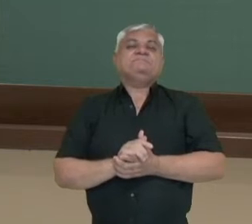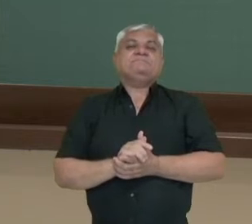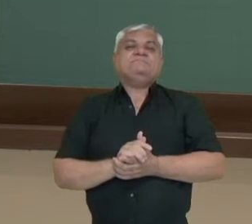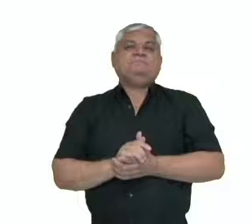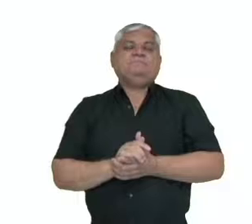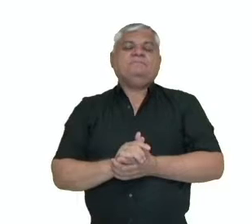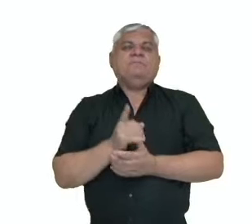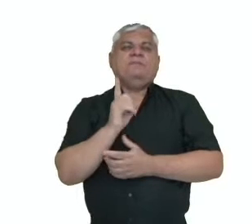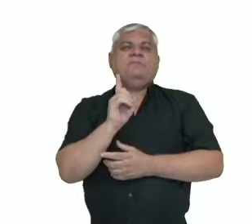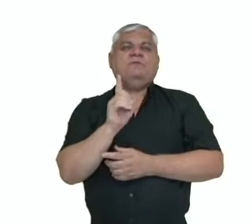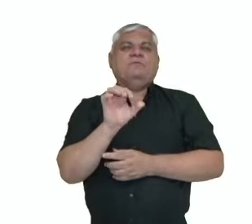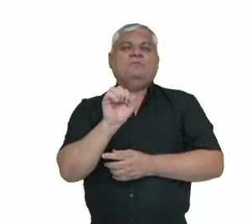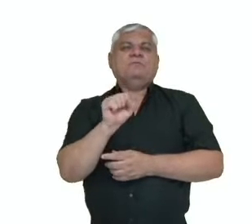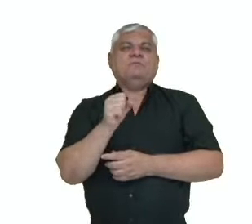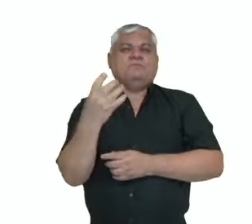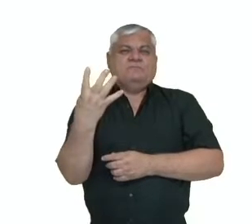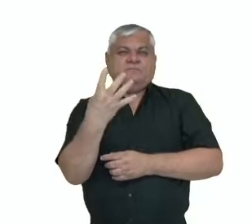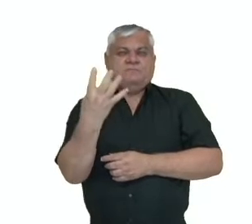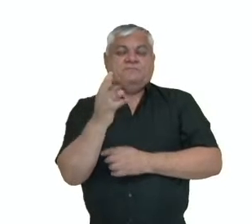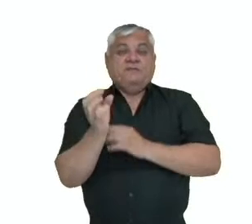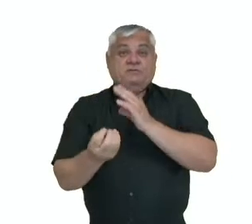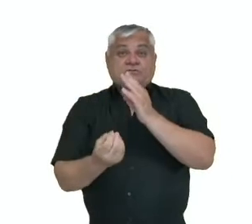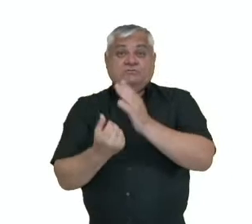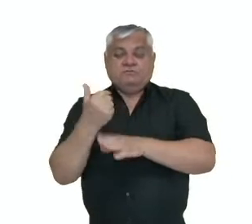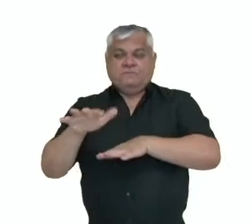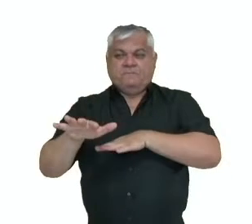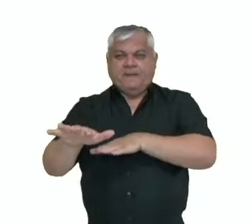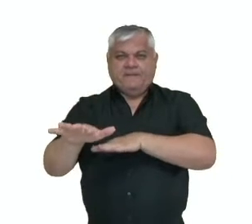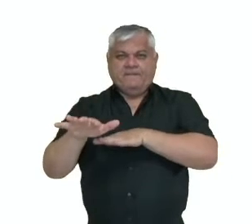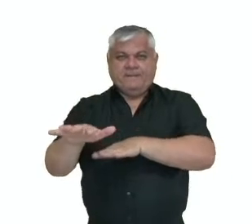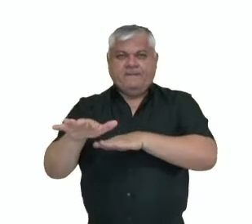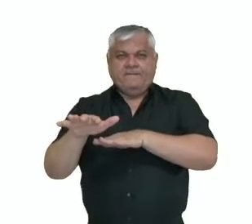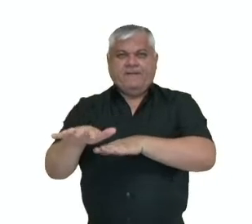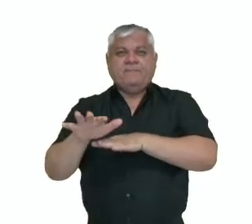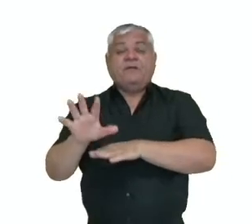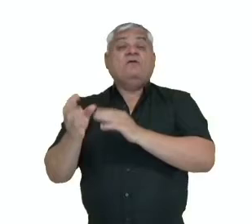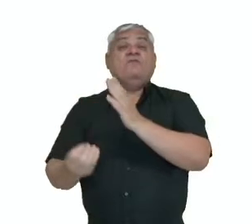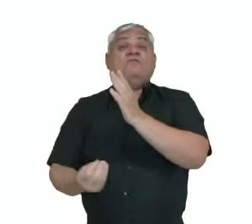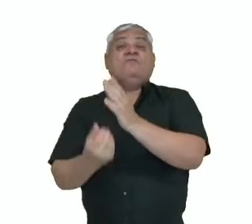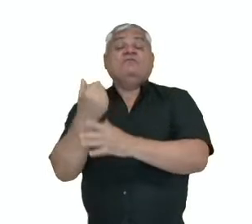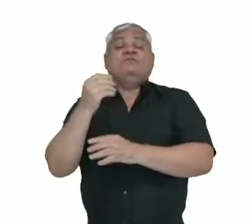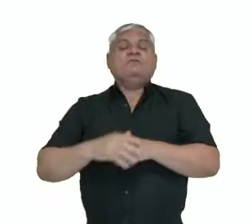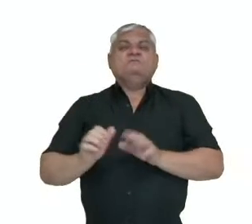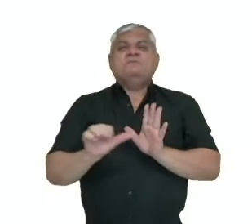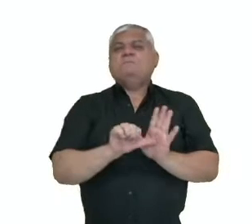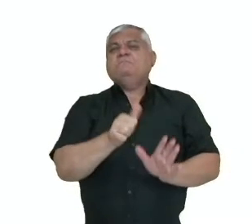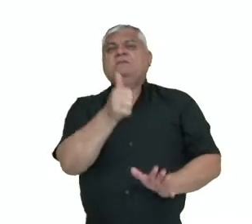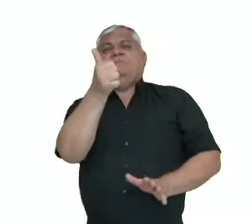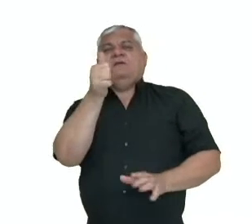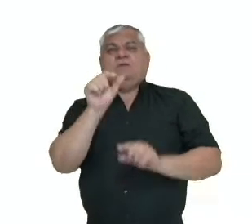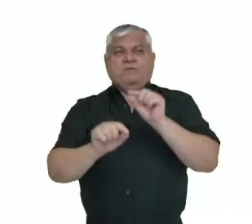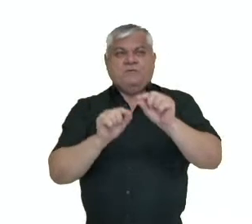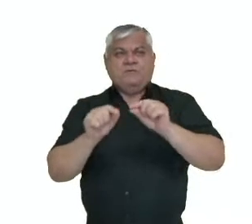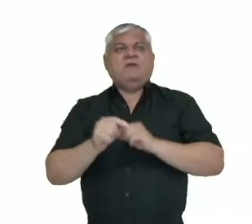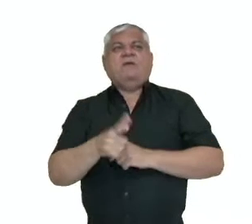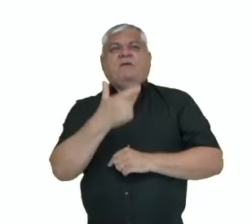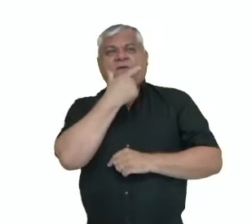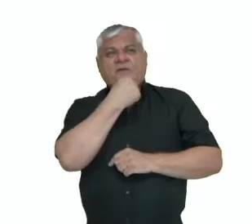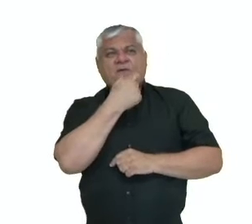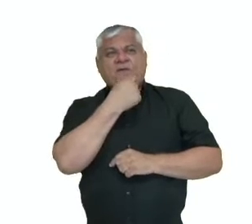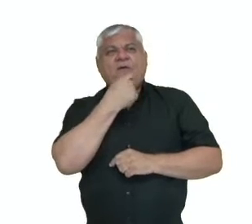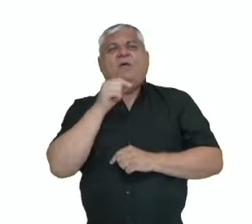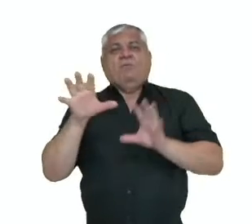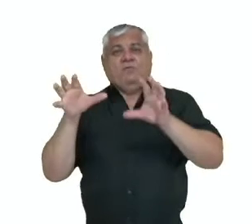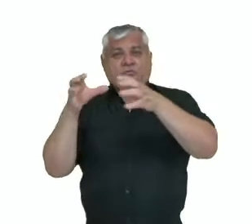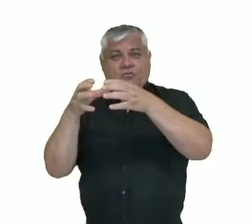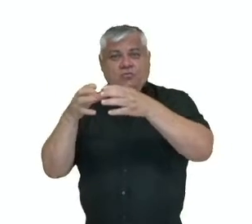Em 1844 surgiu um movimento cooperativo fundado pelos pioneiros de Rochdale. Eles eram um